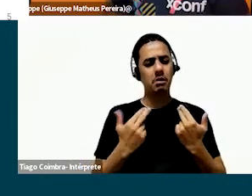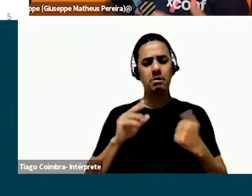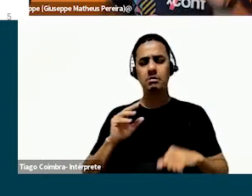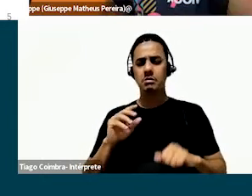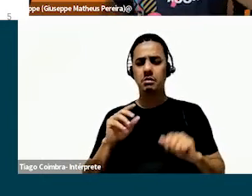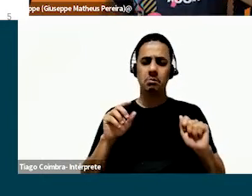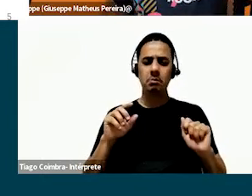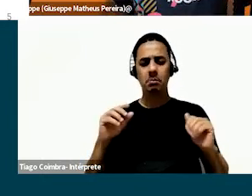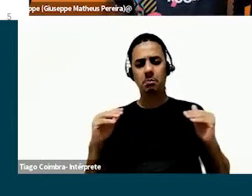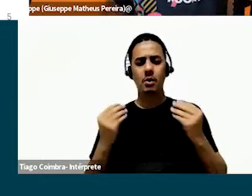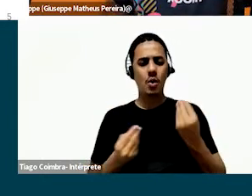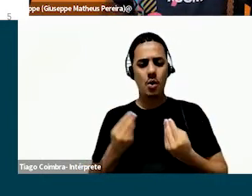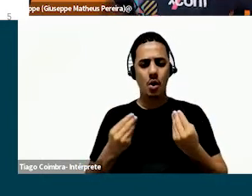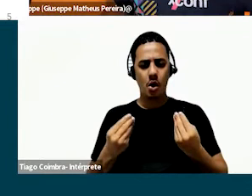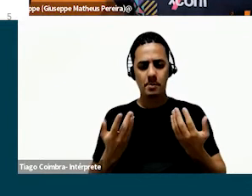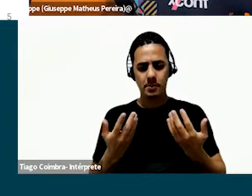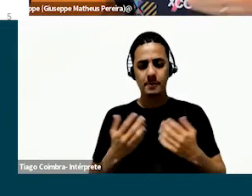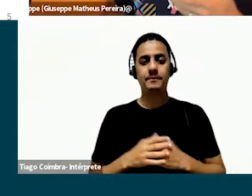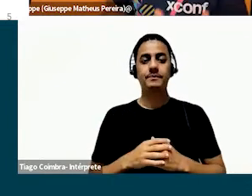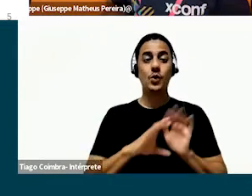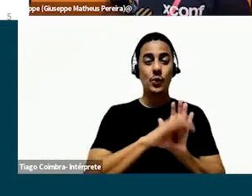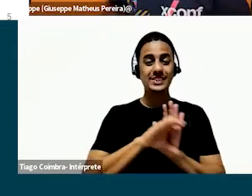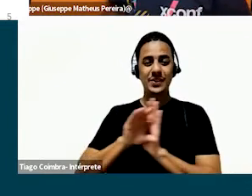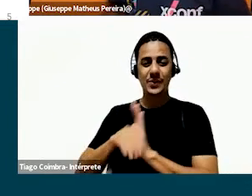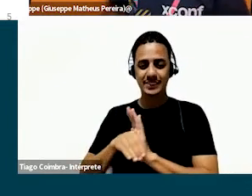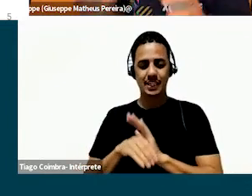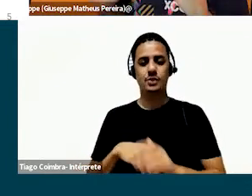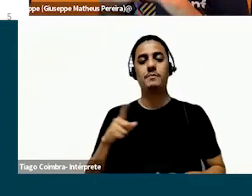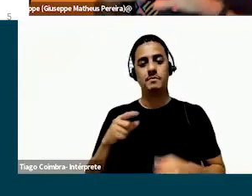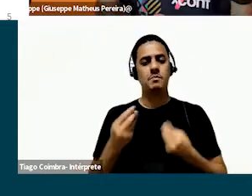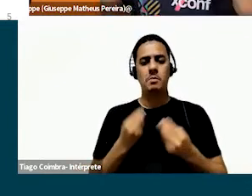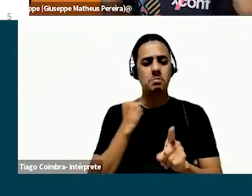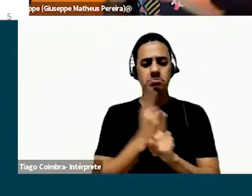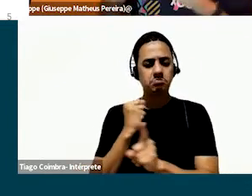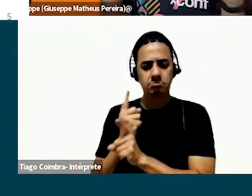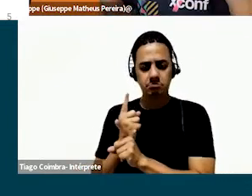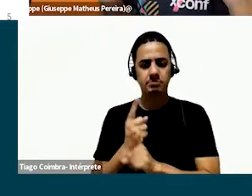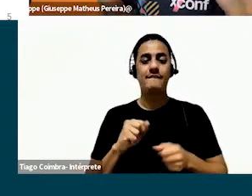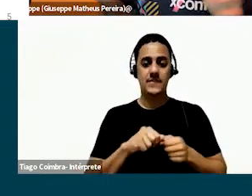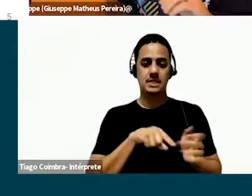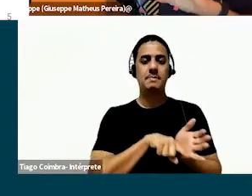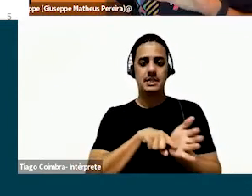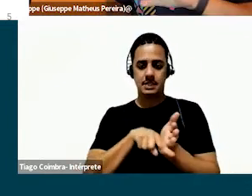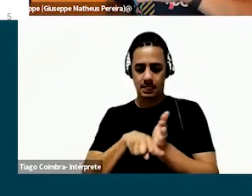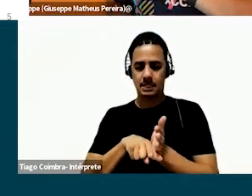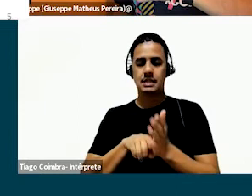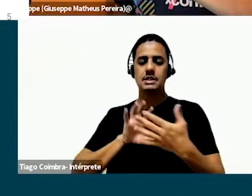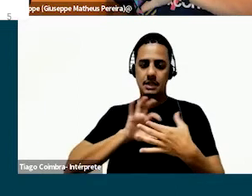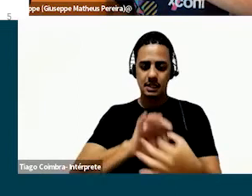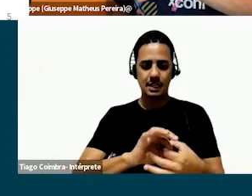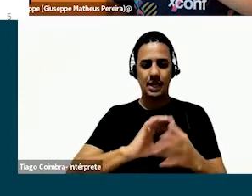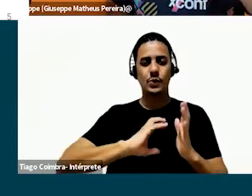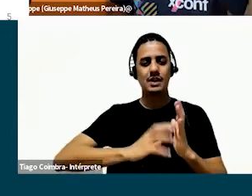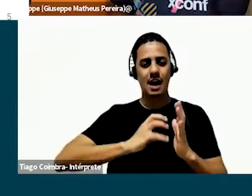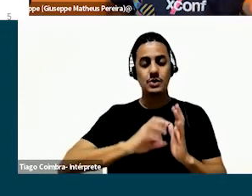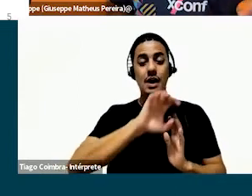né? Então, como que o livro chegou nessas duas definições? Ele fez uma pesquisa baseada em dados de um grupo, pegou